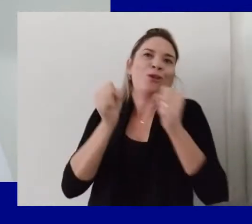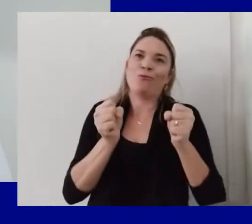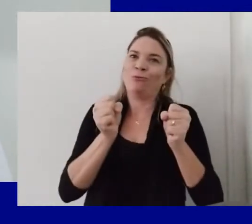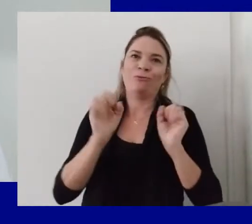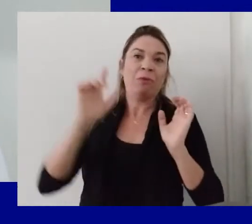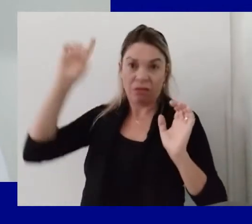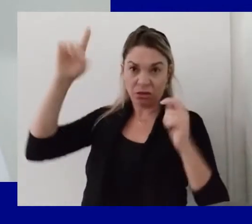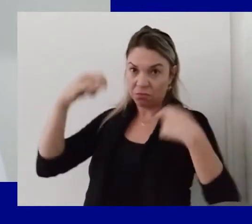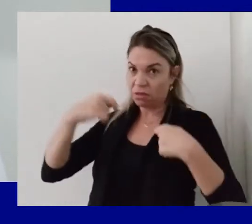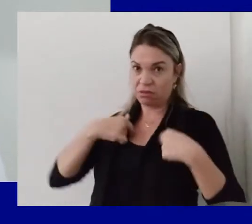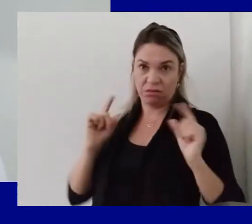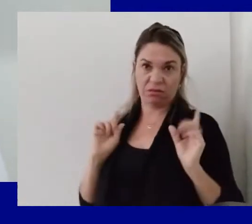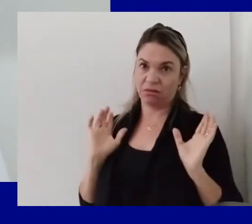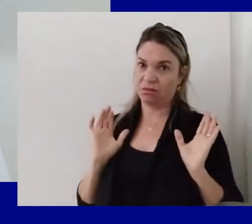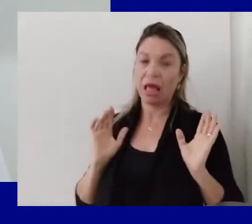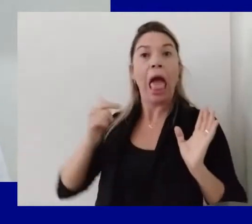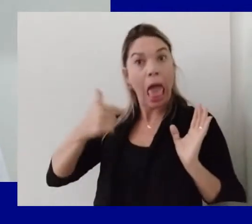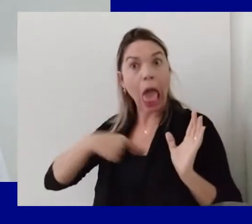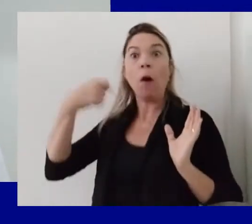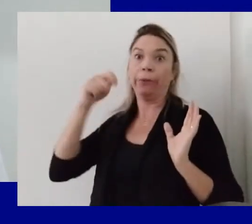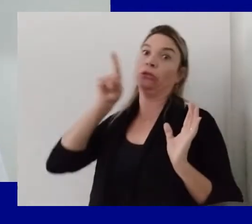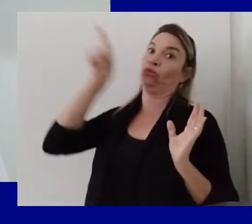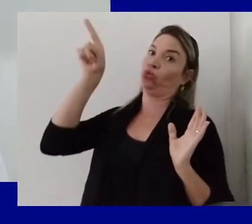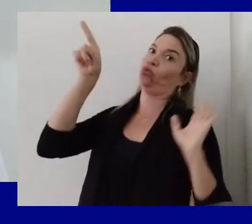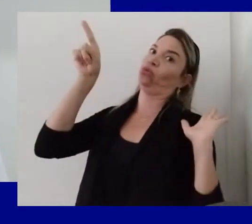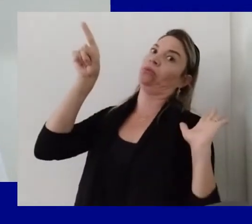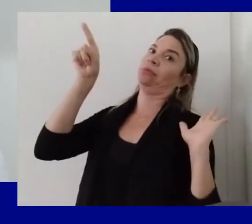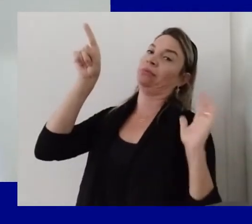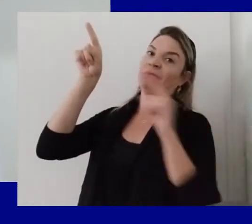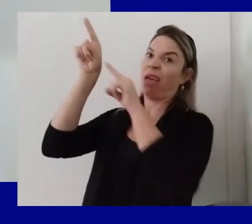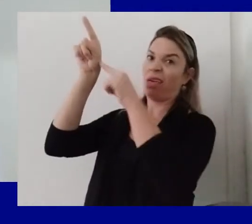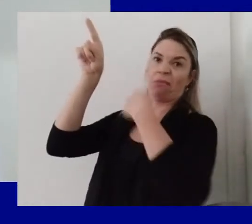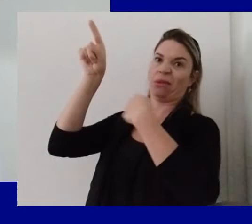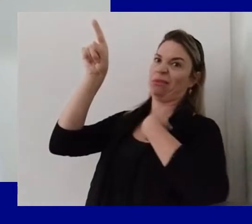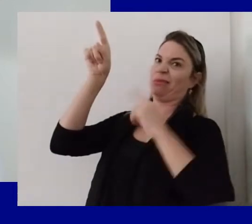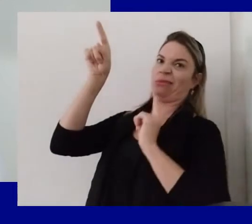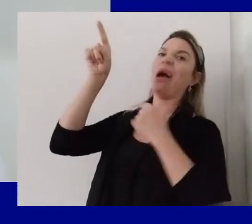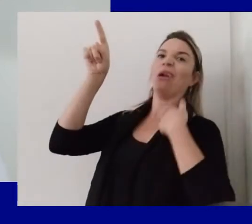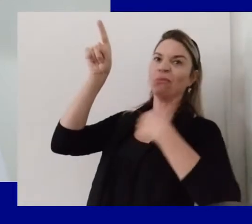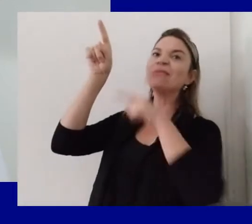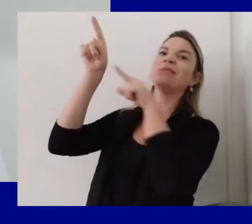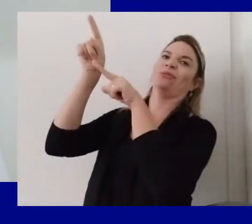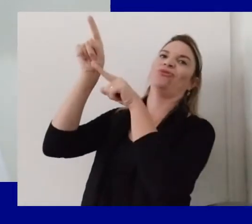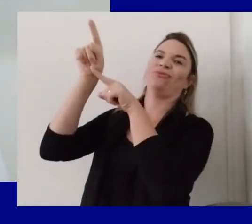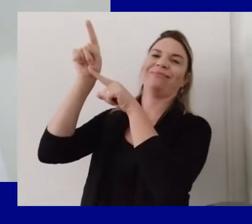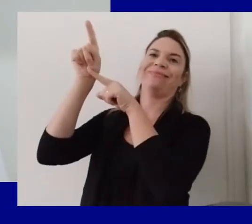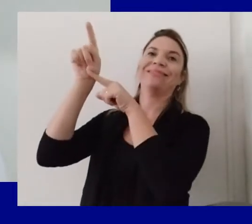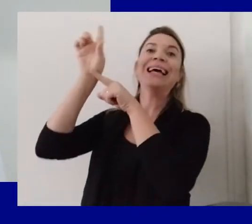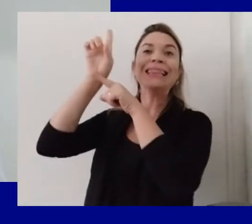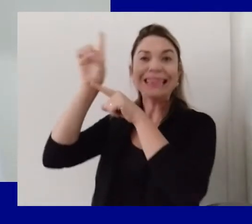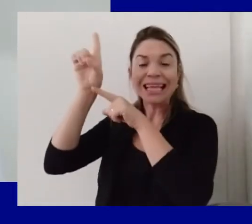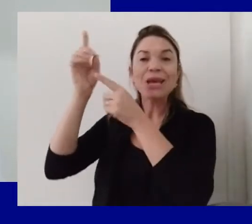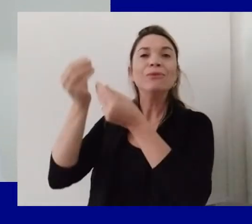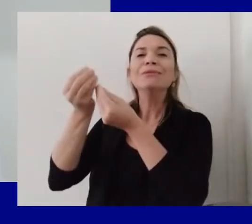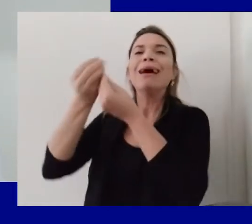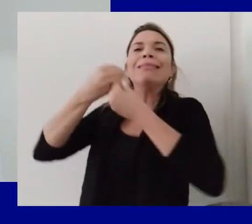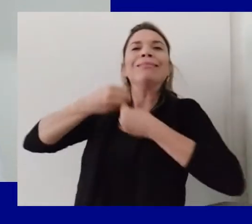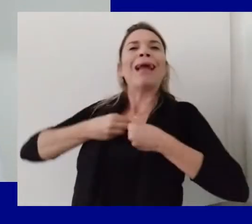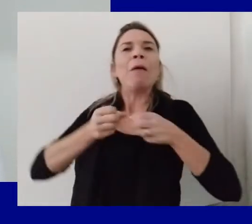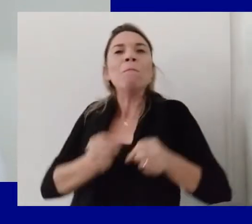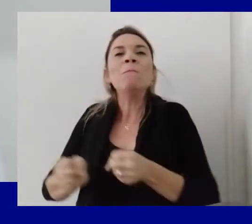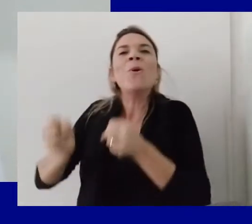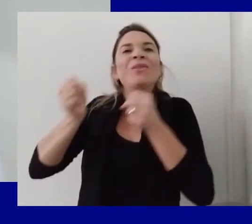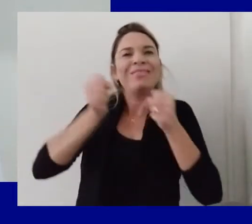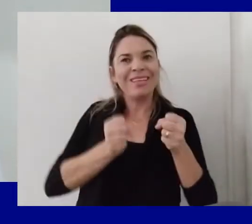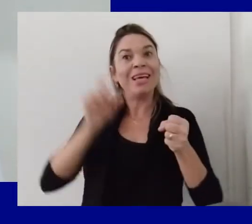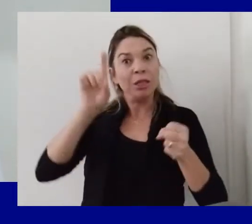mas prefere agir através de pessoas como você e eu. Fracos, limitados, pecadores. É assim